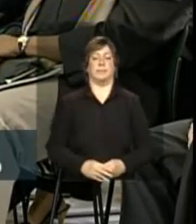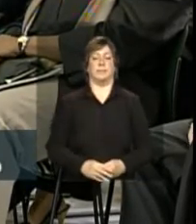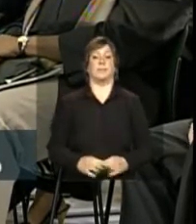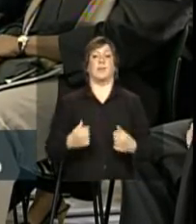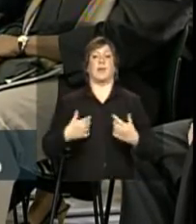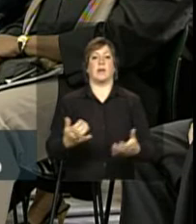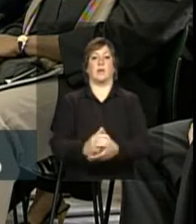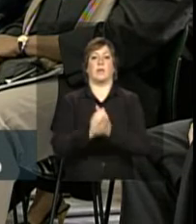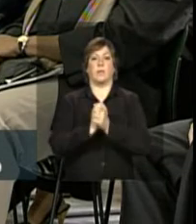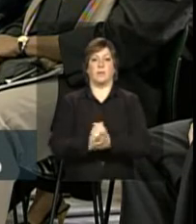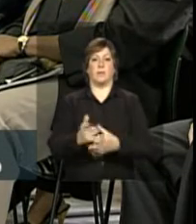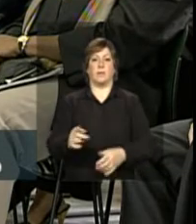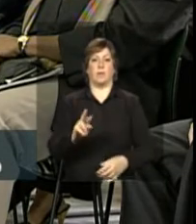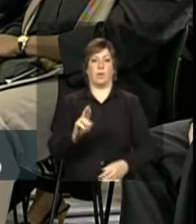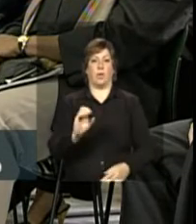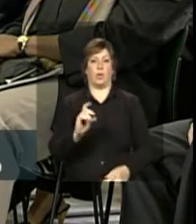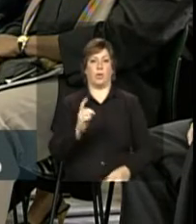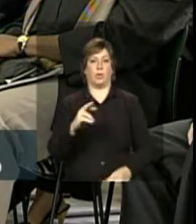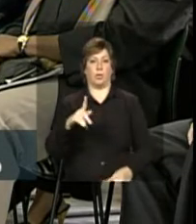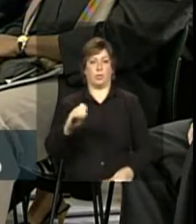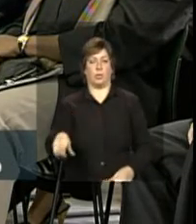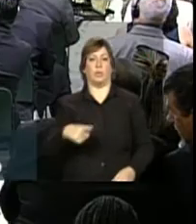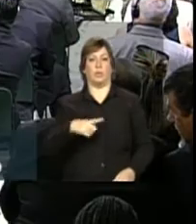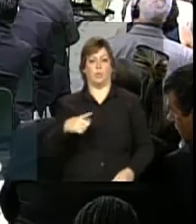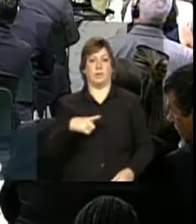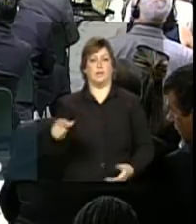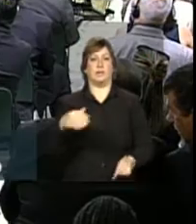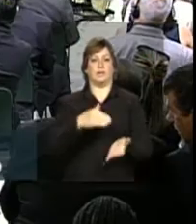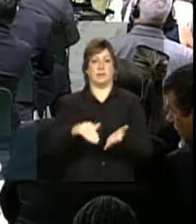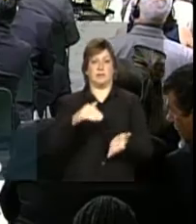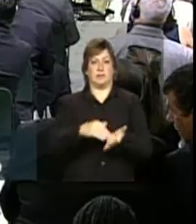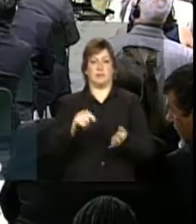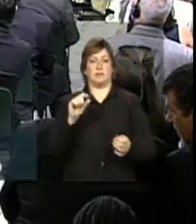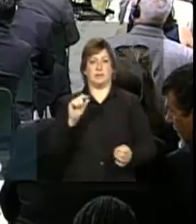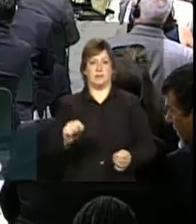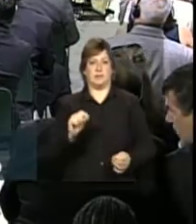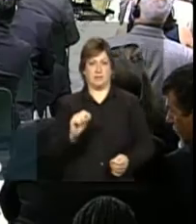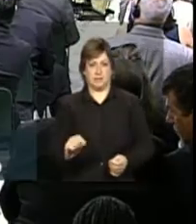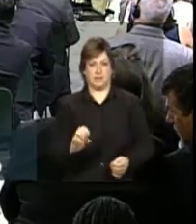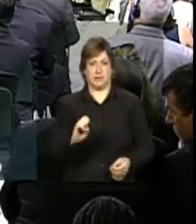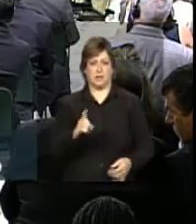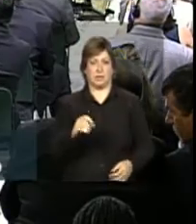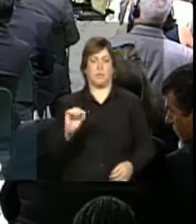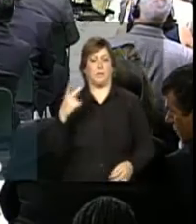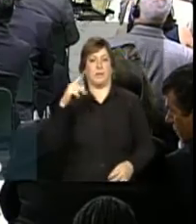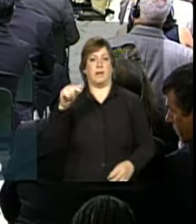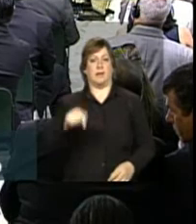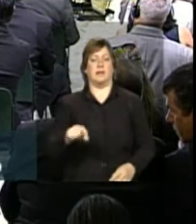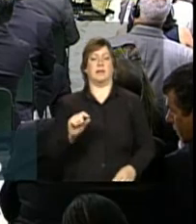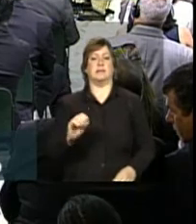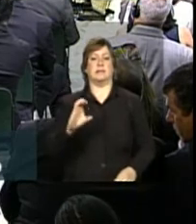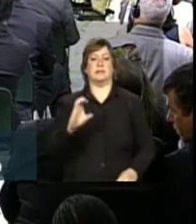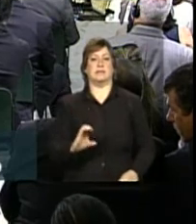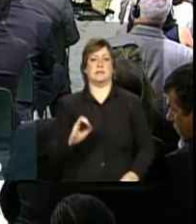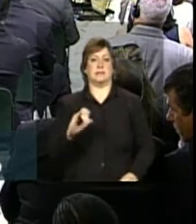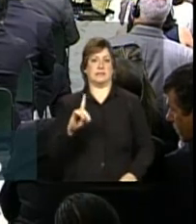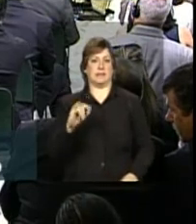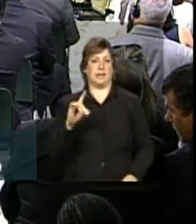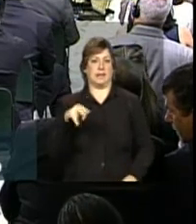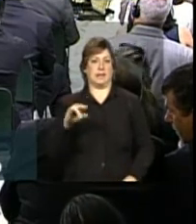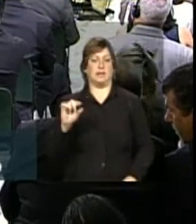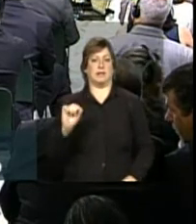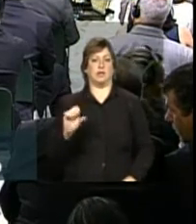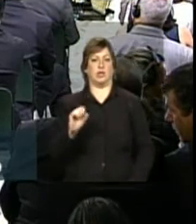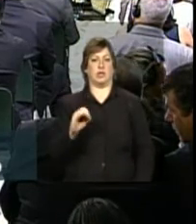o Senhor Rodrigo Rocha Loures secretário executivo do movimento Nacional pela cidadania e solidariedade